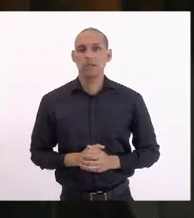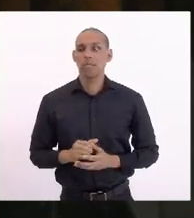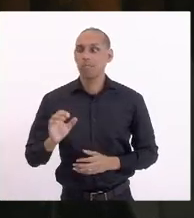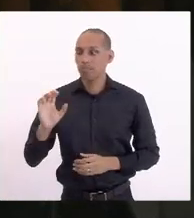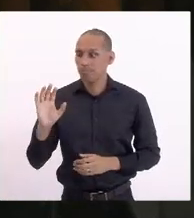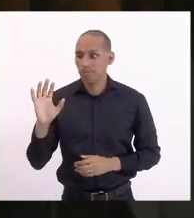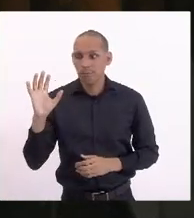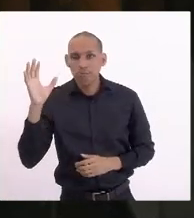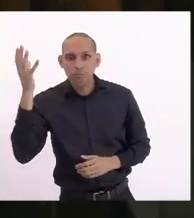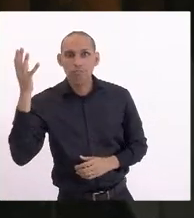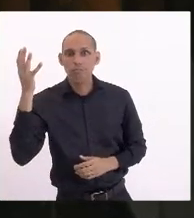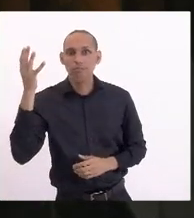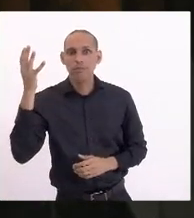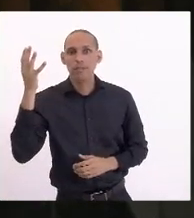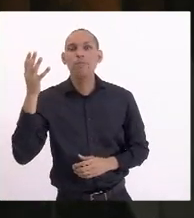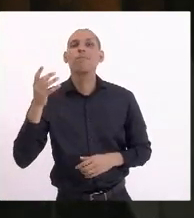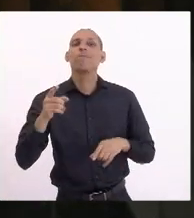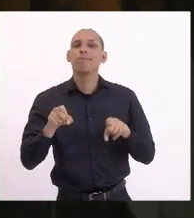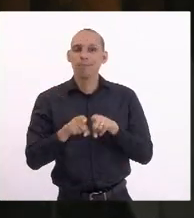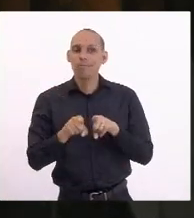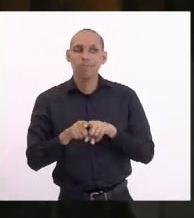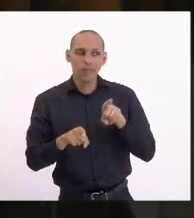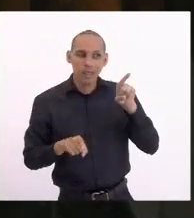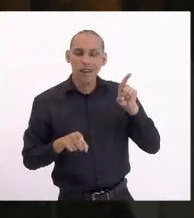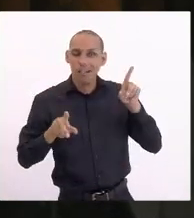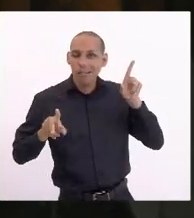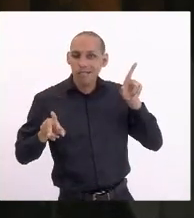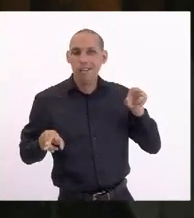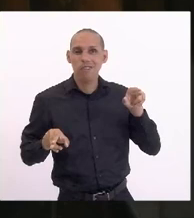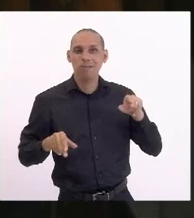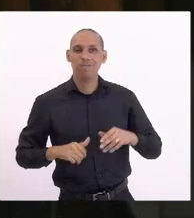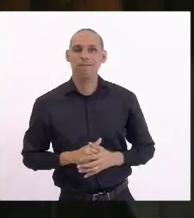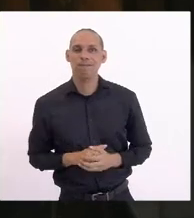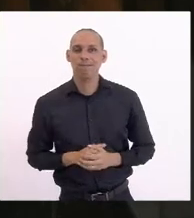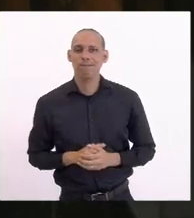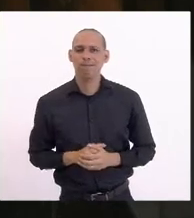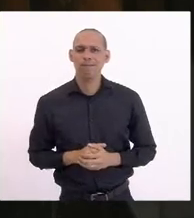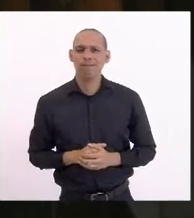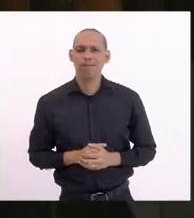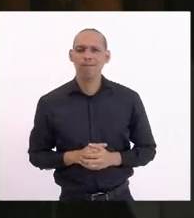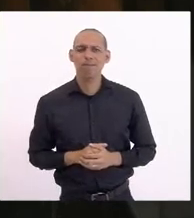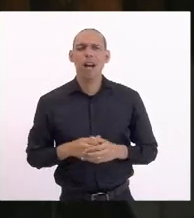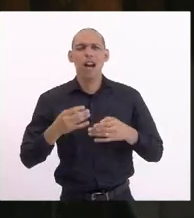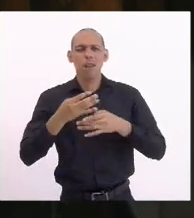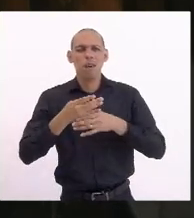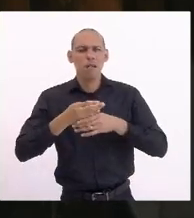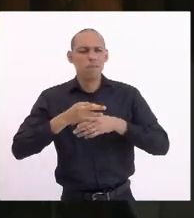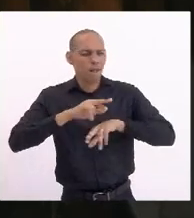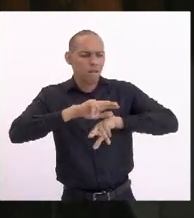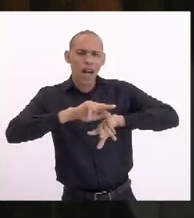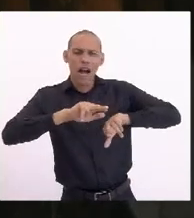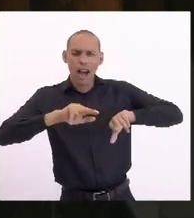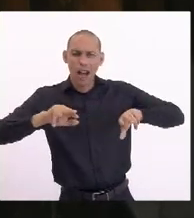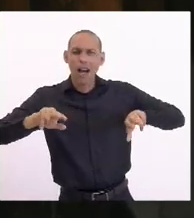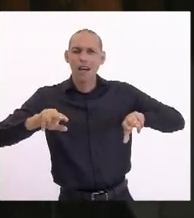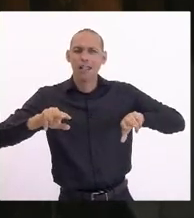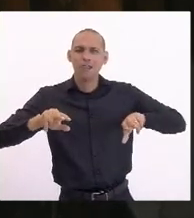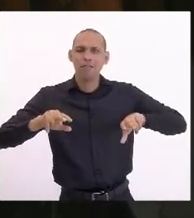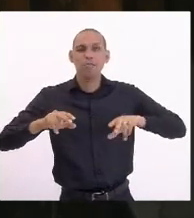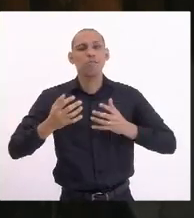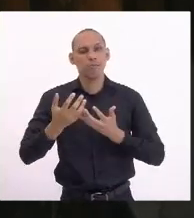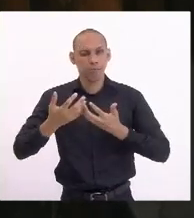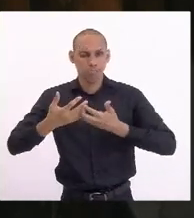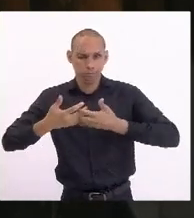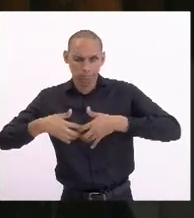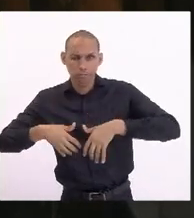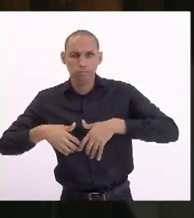aconteceu uma tragédia na região serrana e pegou diversos municípios. O município de Petrópolis,